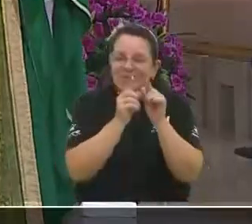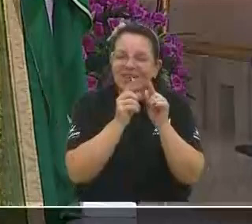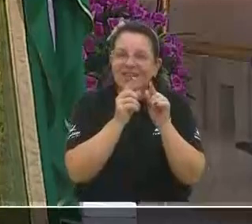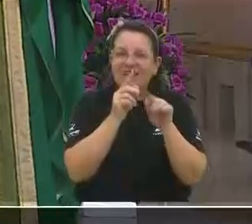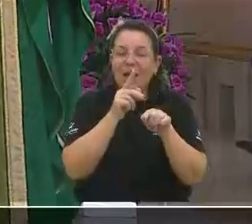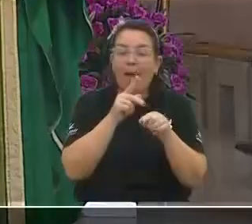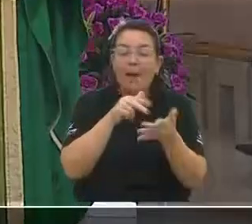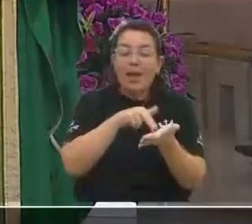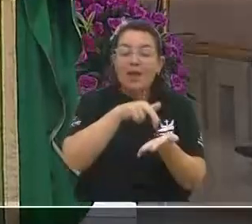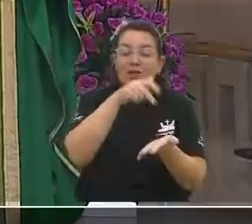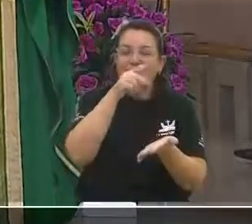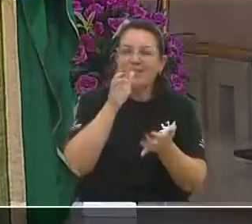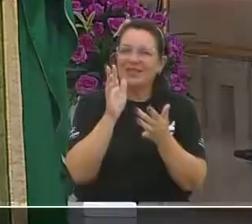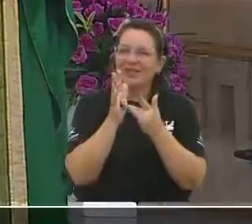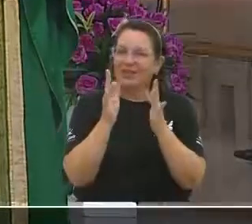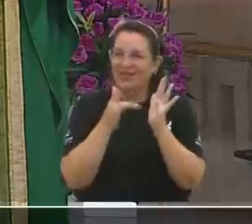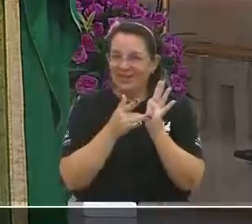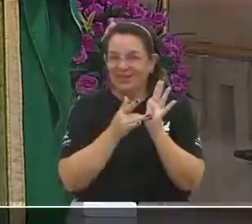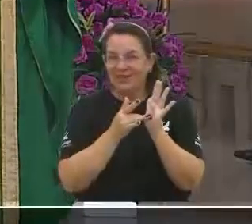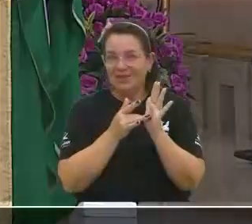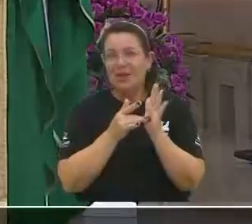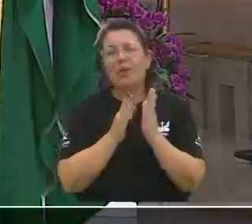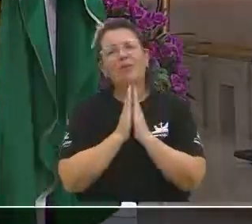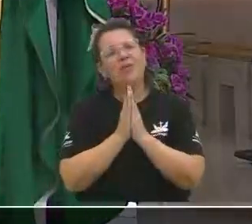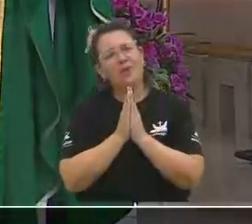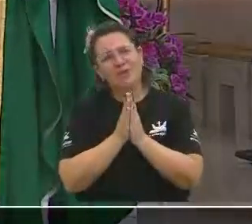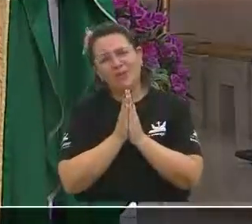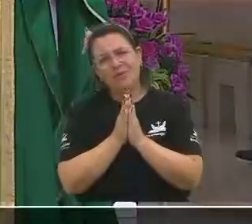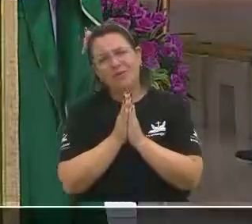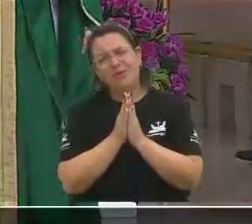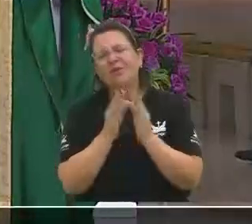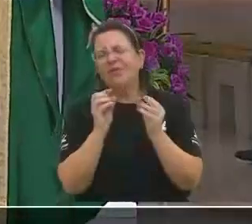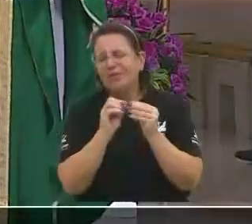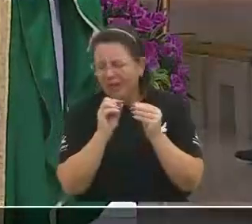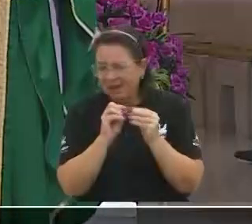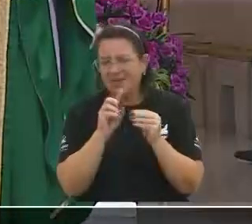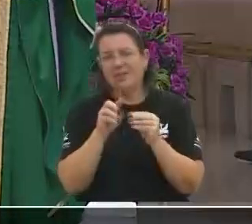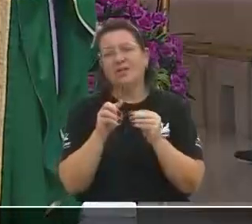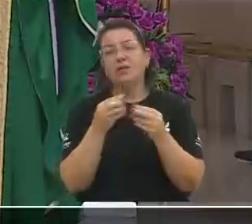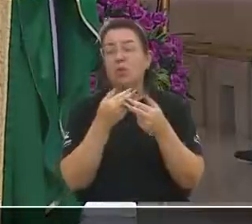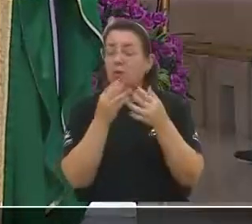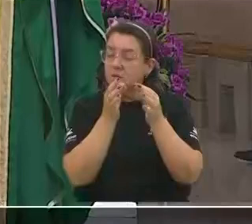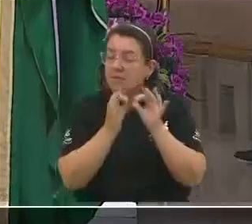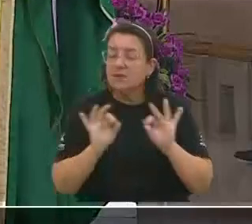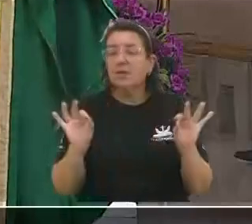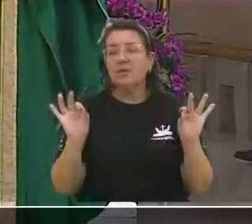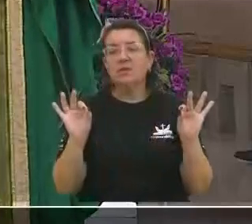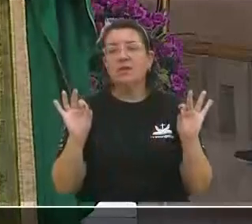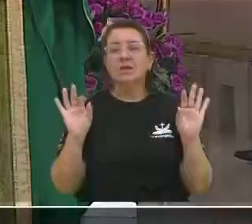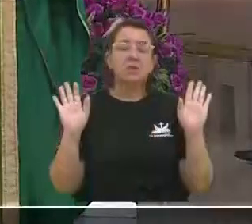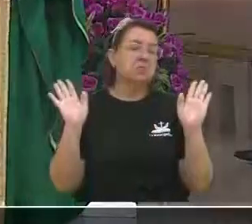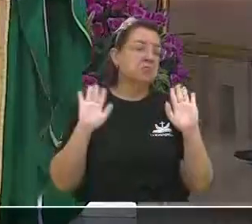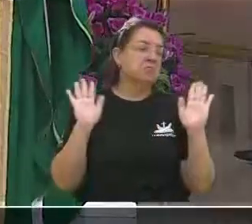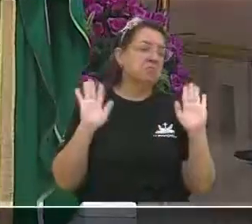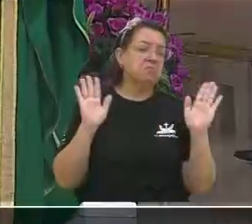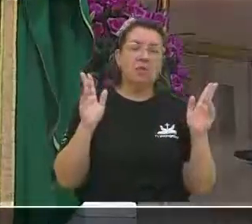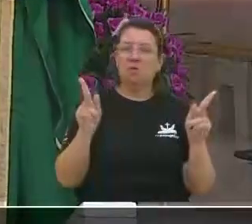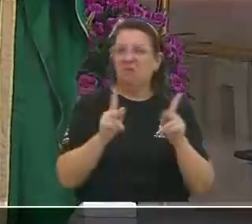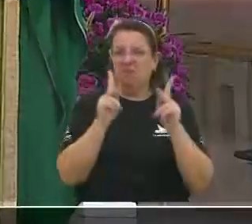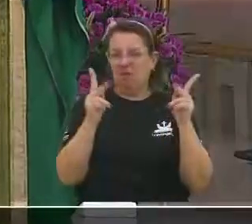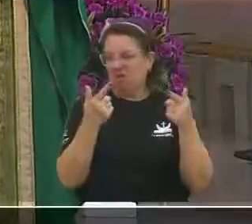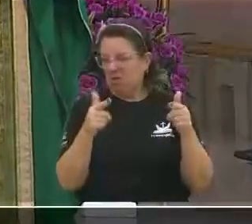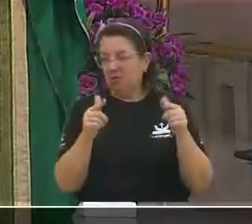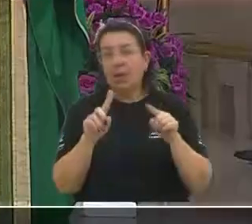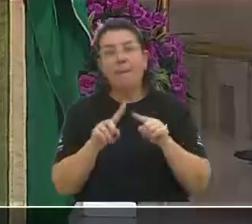capricha nisso meus irmãos que parece algo simples algo sem valor